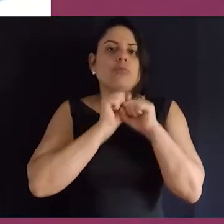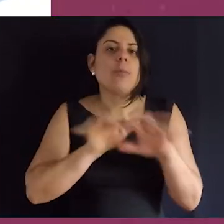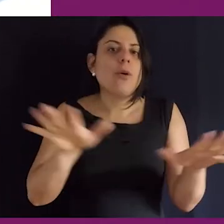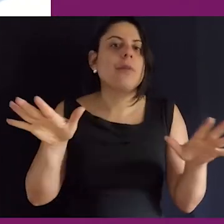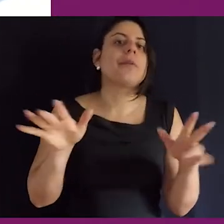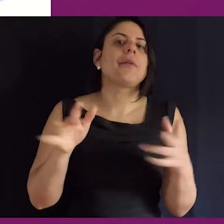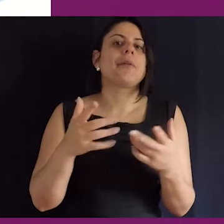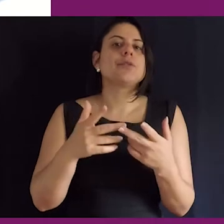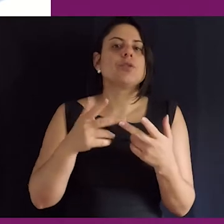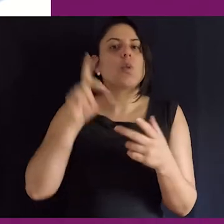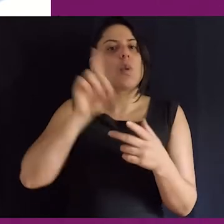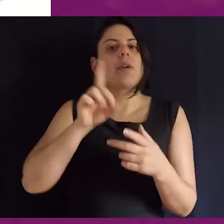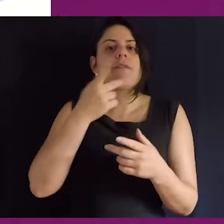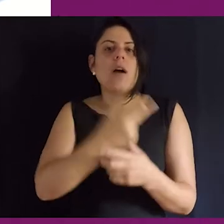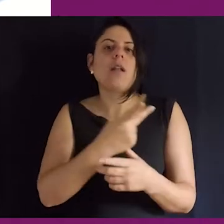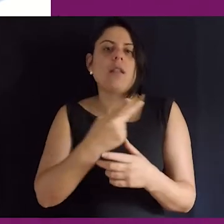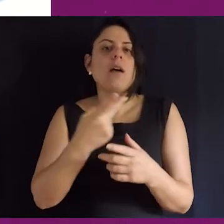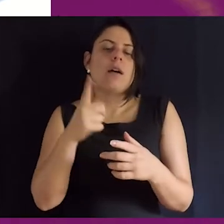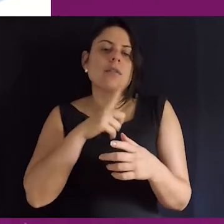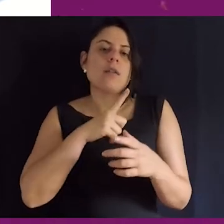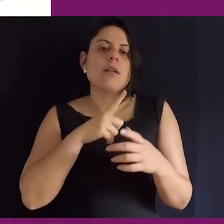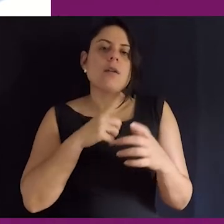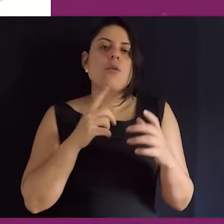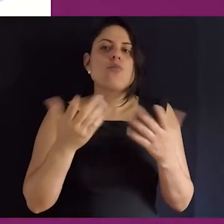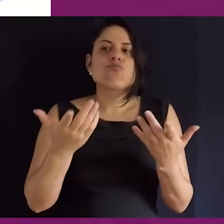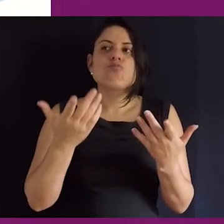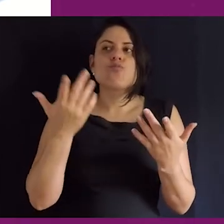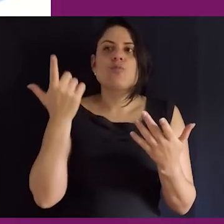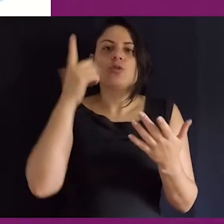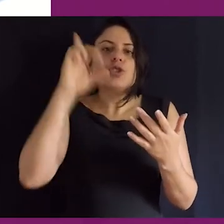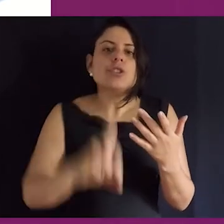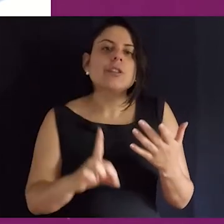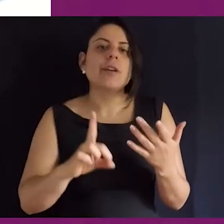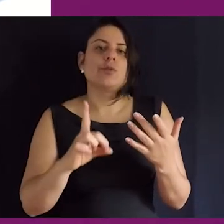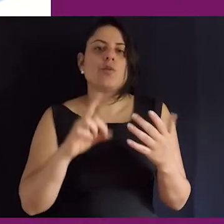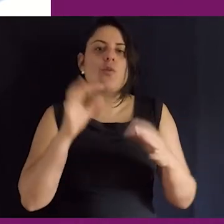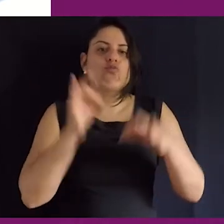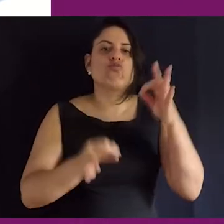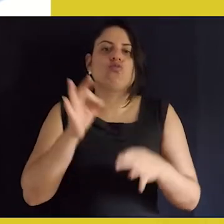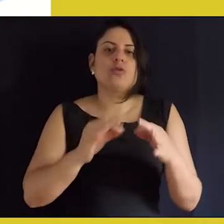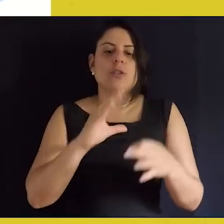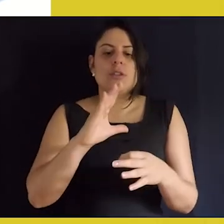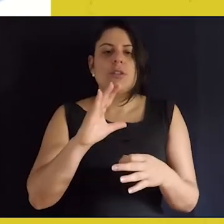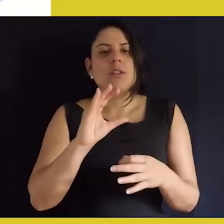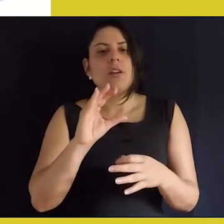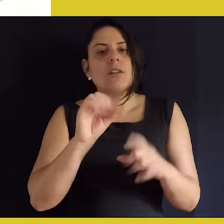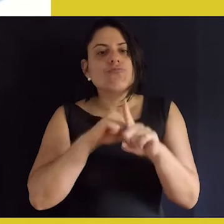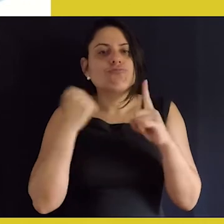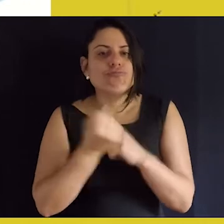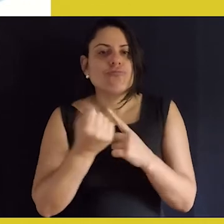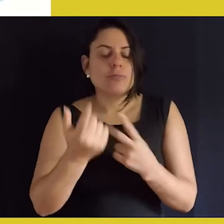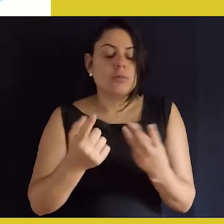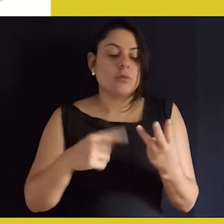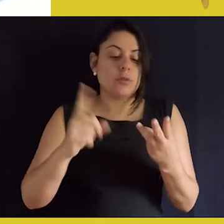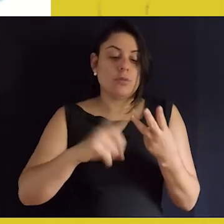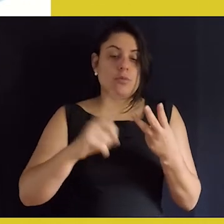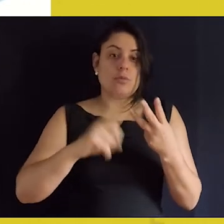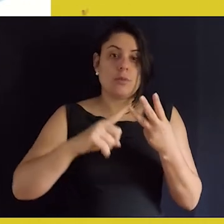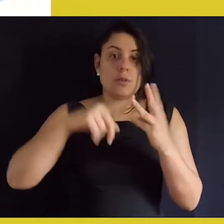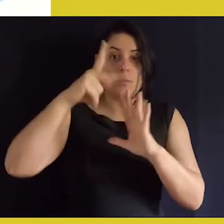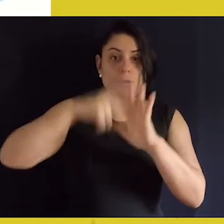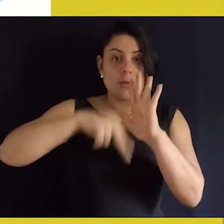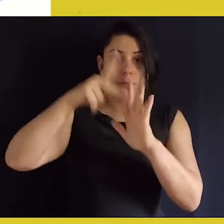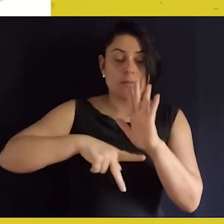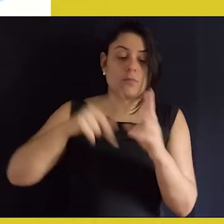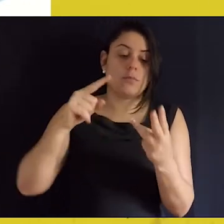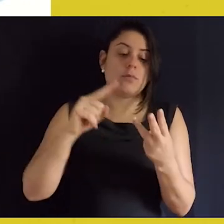futuro um pouco mais democrático no que diz respeito ao acesso das pessoas à justiça social. E o terceiro projeto